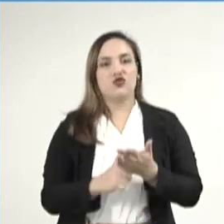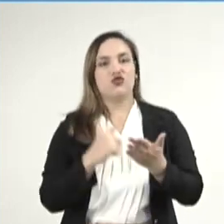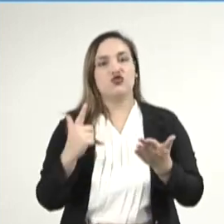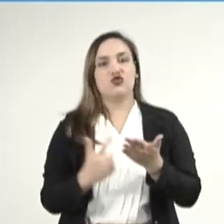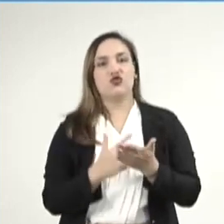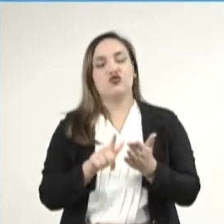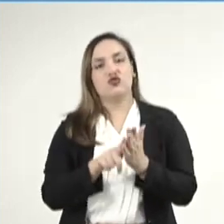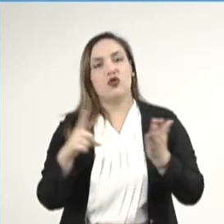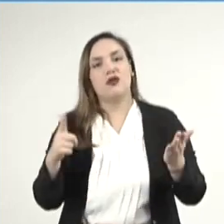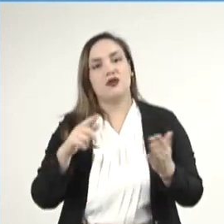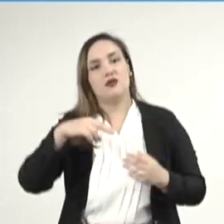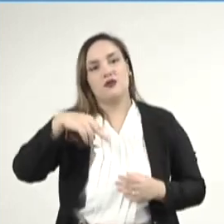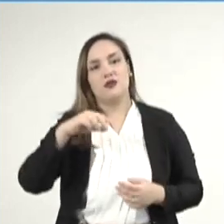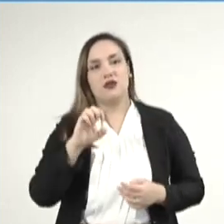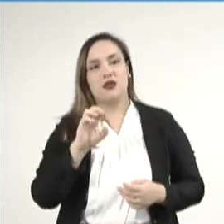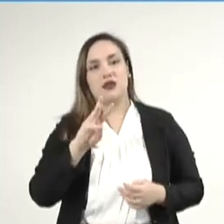Times